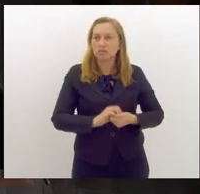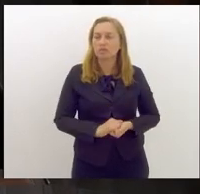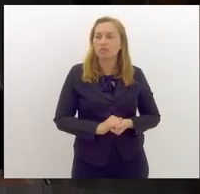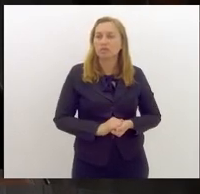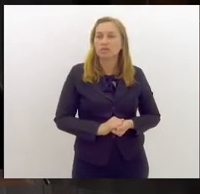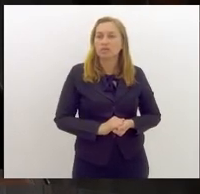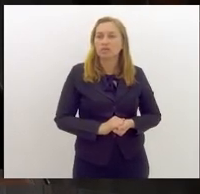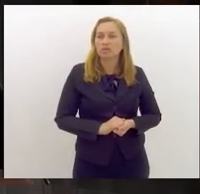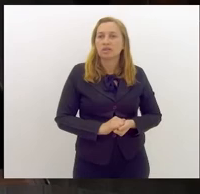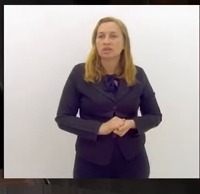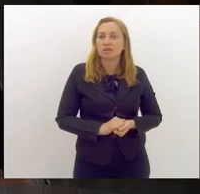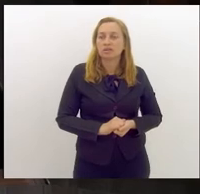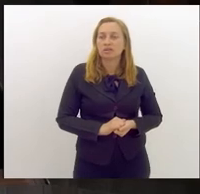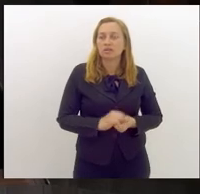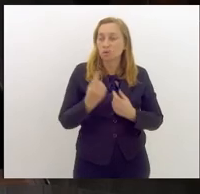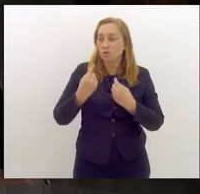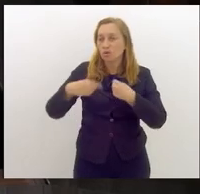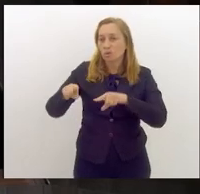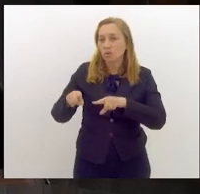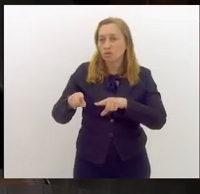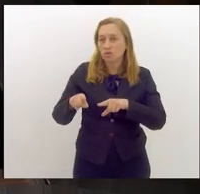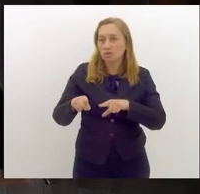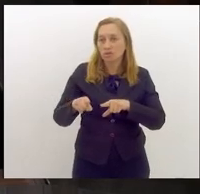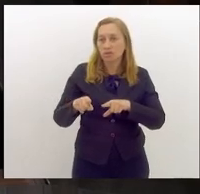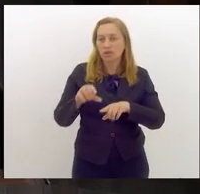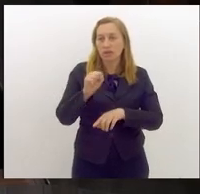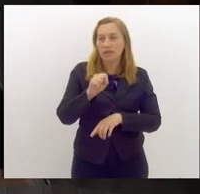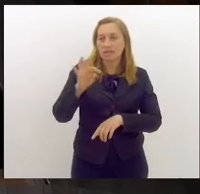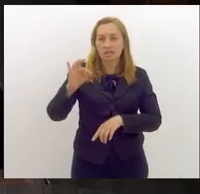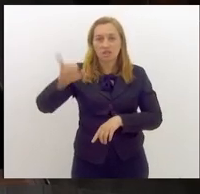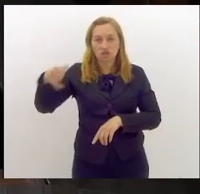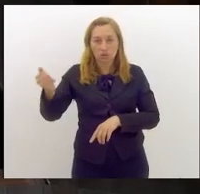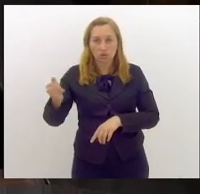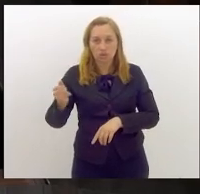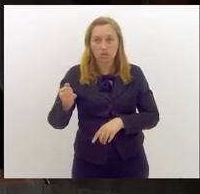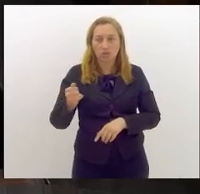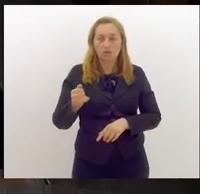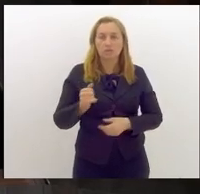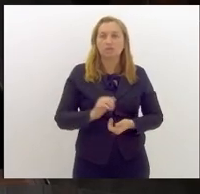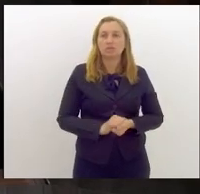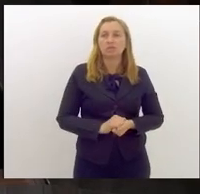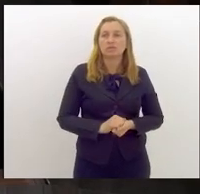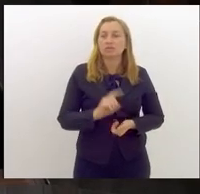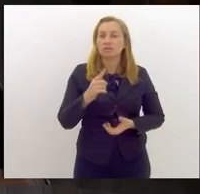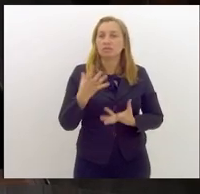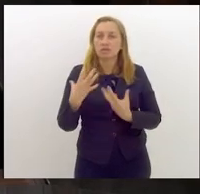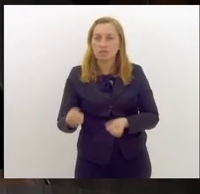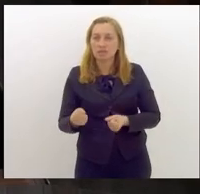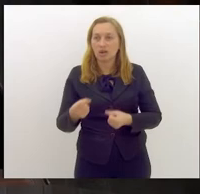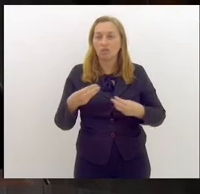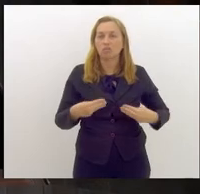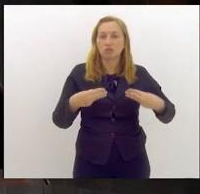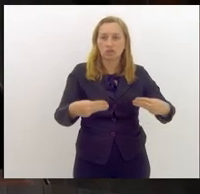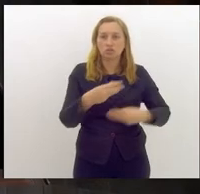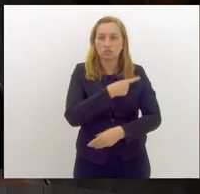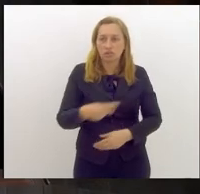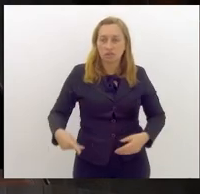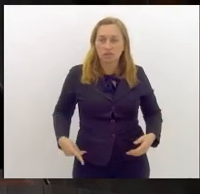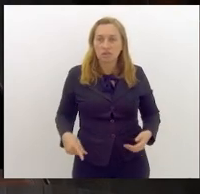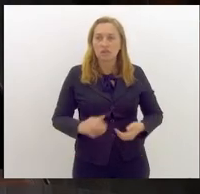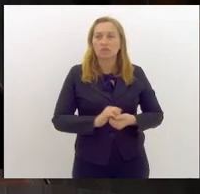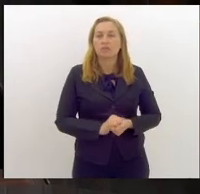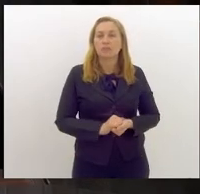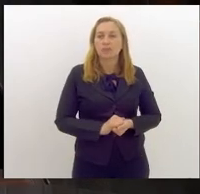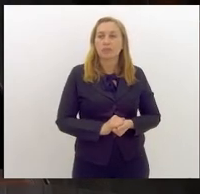constitucional contra a decisão do STJ de não acatar a decisão do ministro Presidente e ter